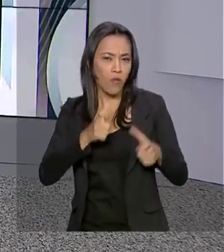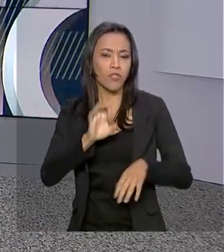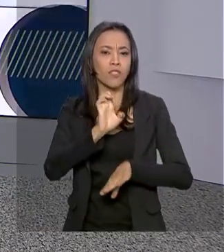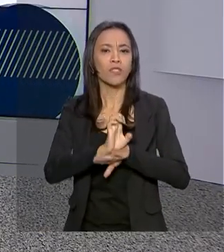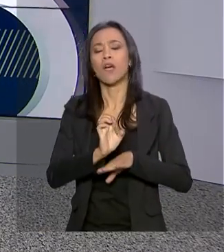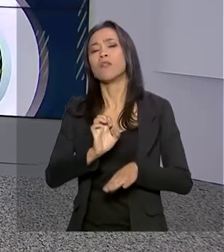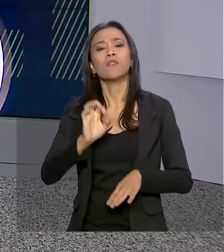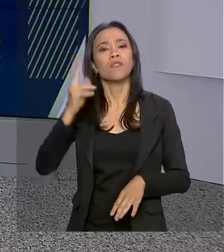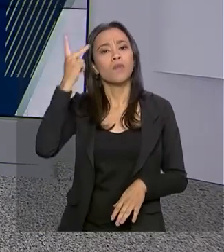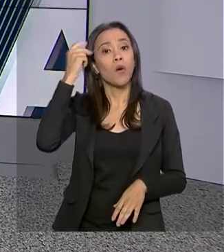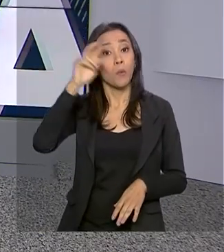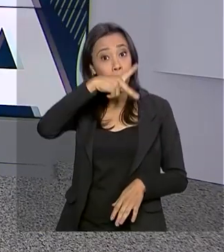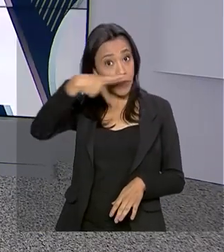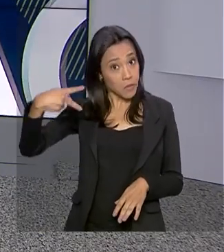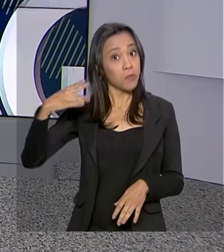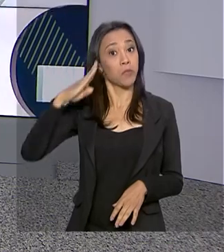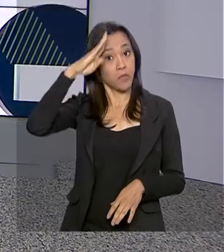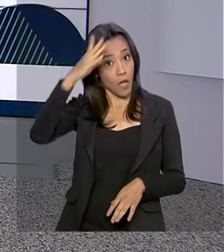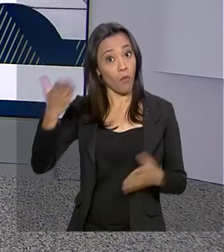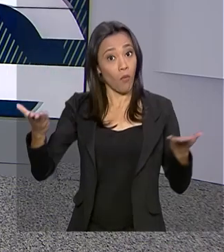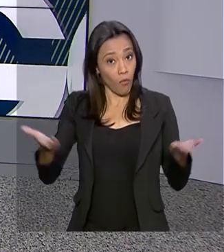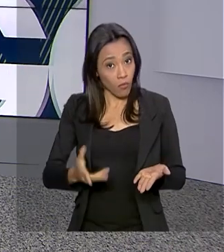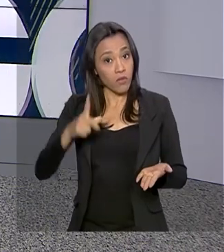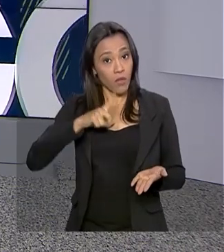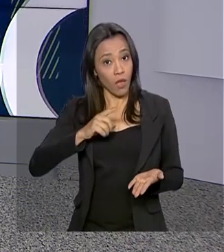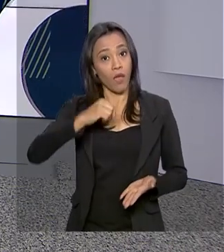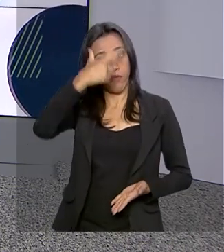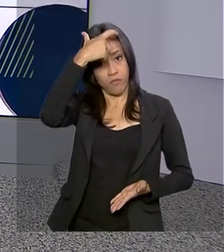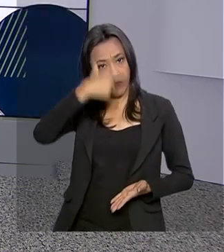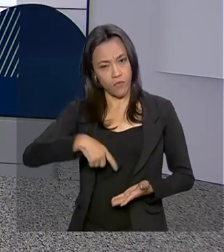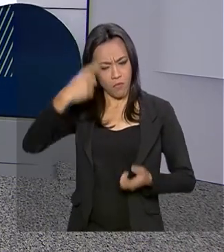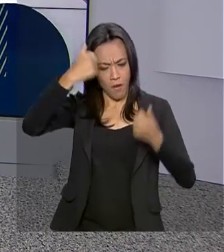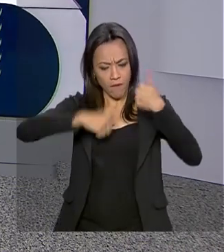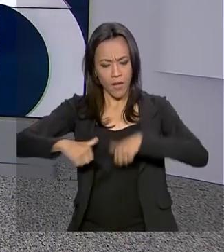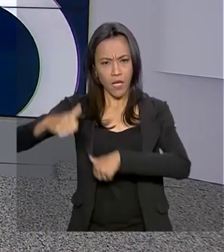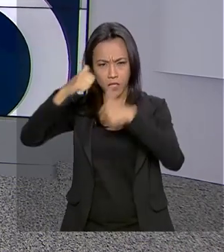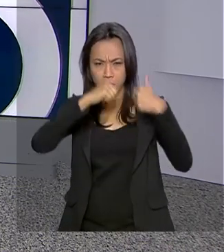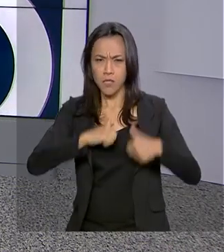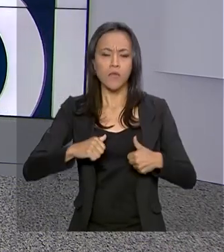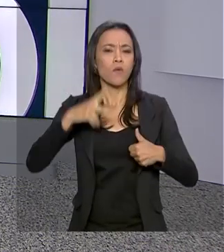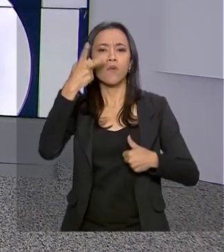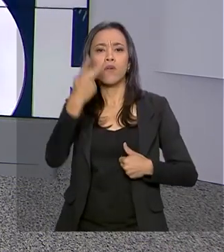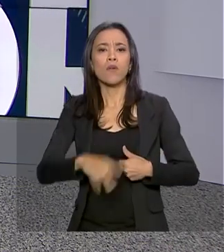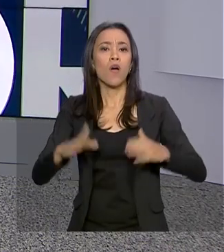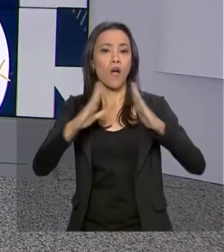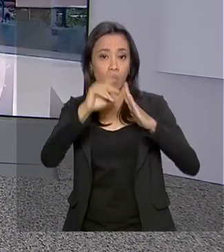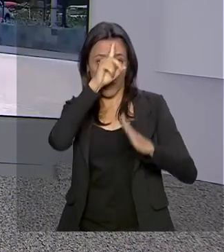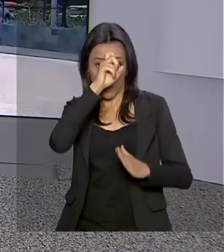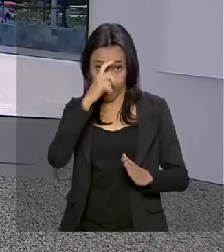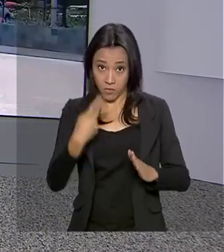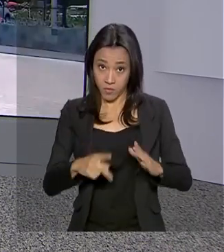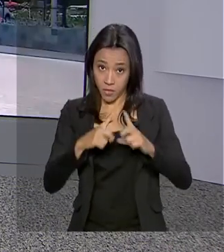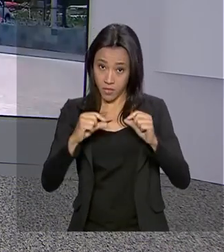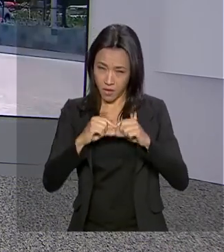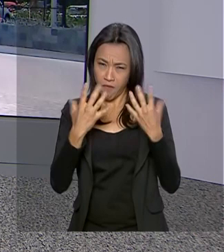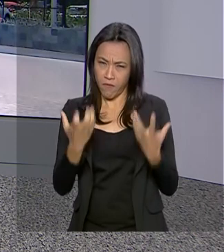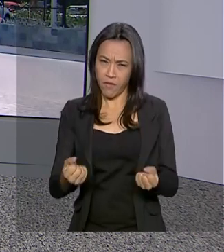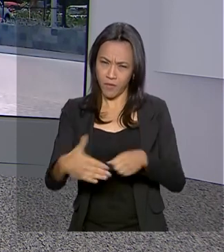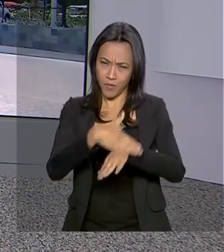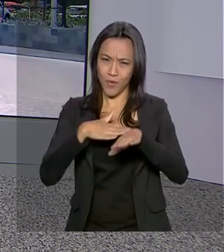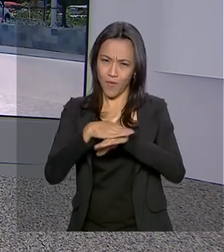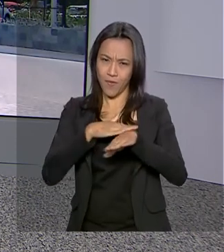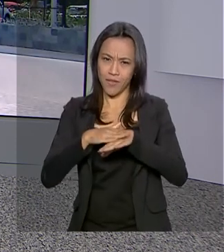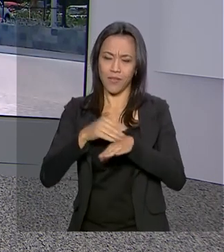presidente jair bolsonaro passou hoje por avaliação médica em um hospital aqui de brasília vamos até lá conversar com o senar collares de holanda